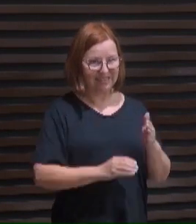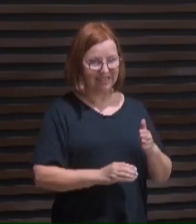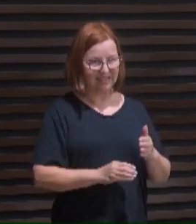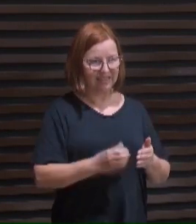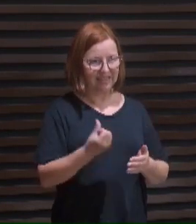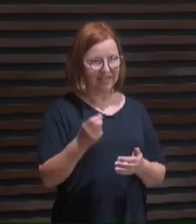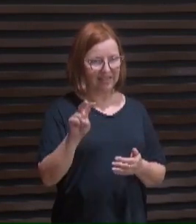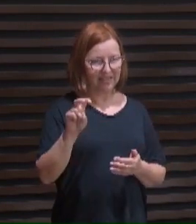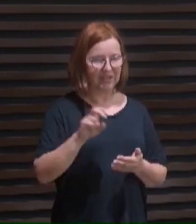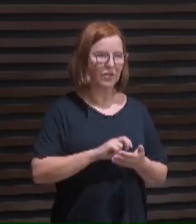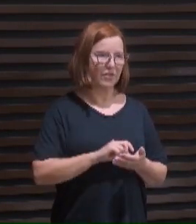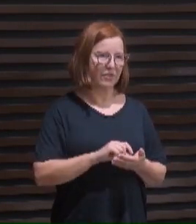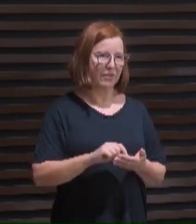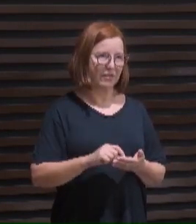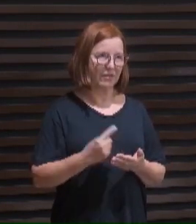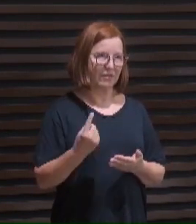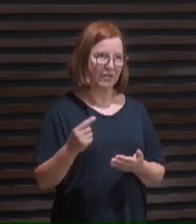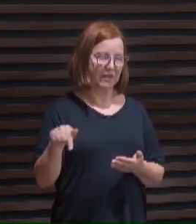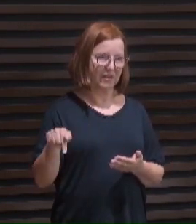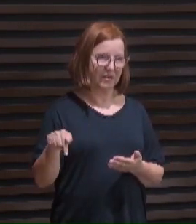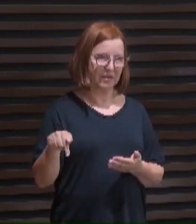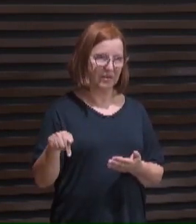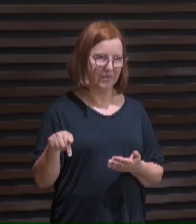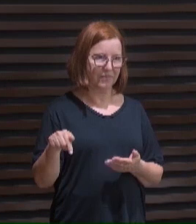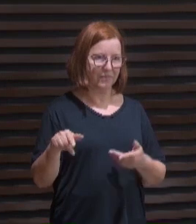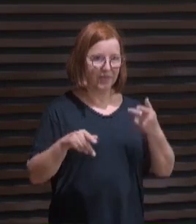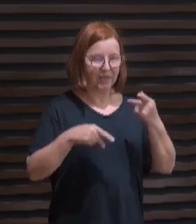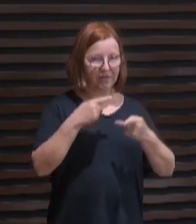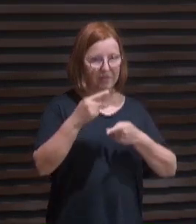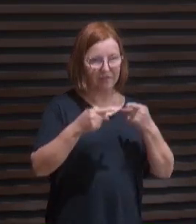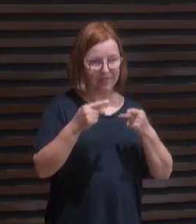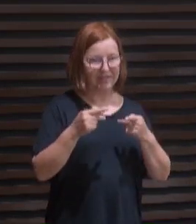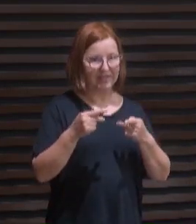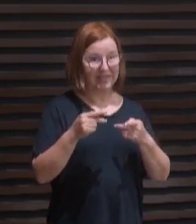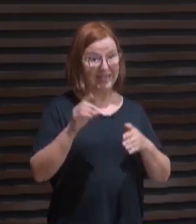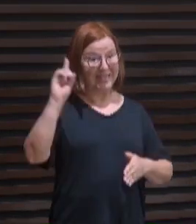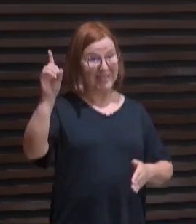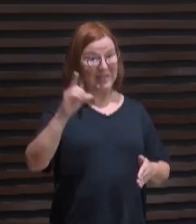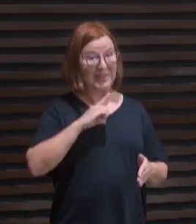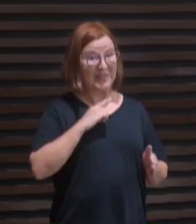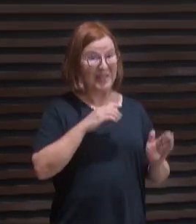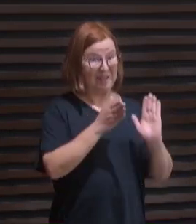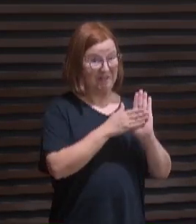17, que ele vai falar, se aquele velho está acabando, ele tem um projeto para o novo.